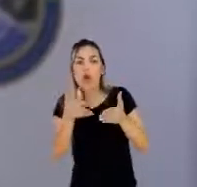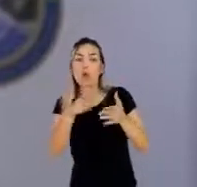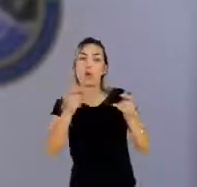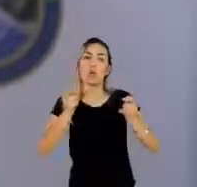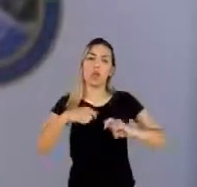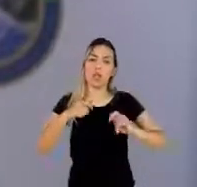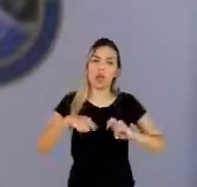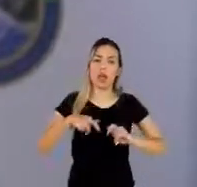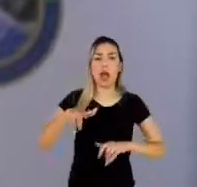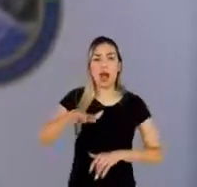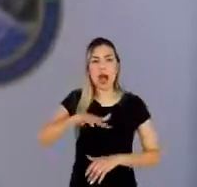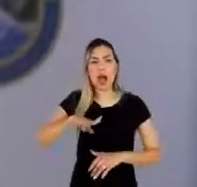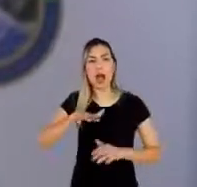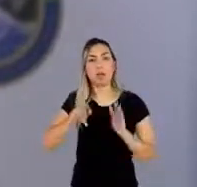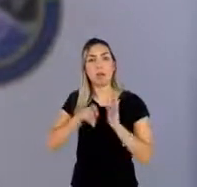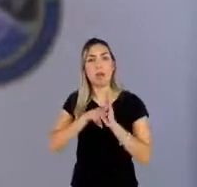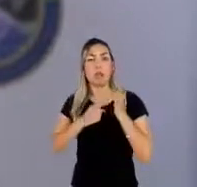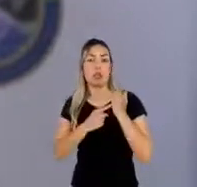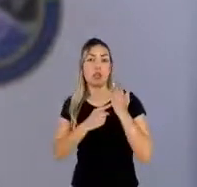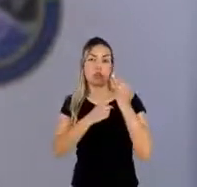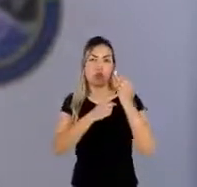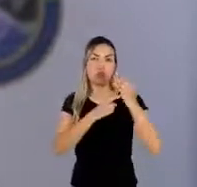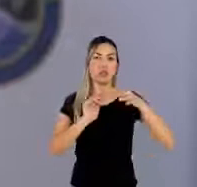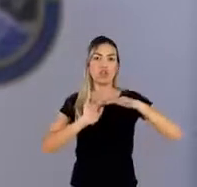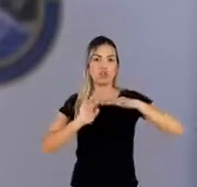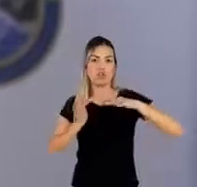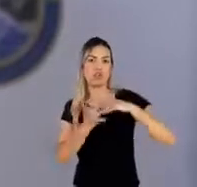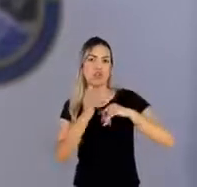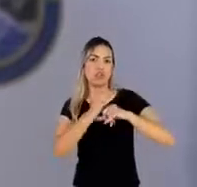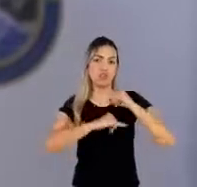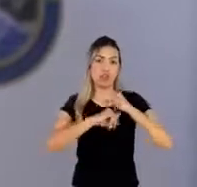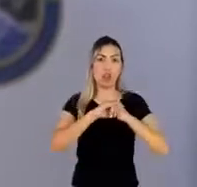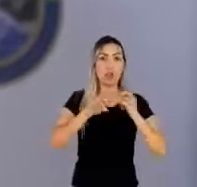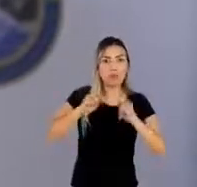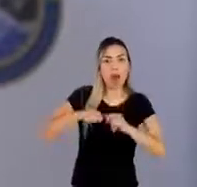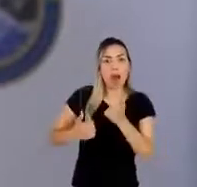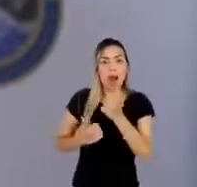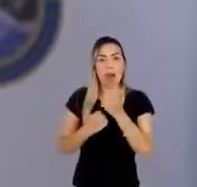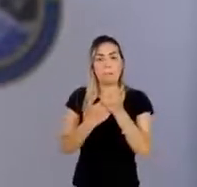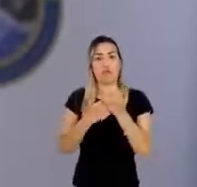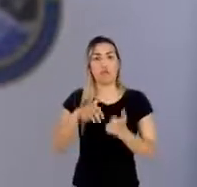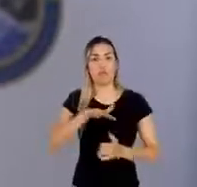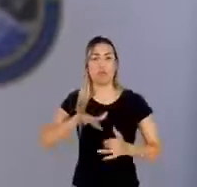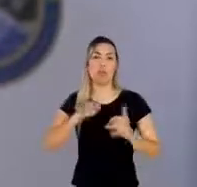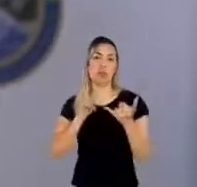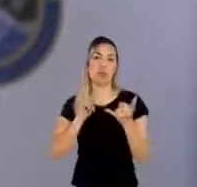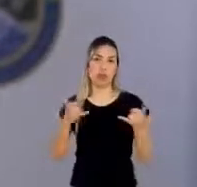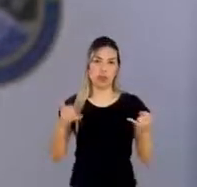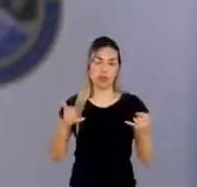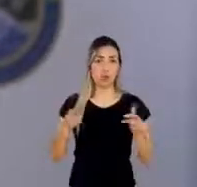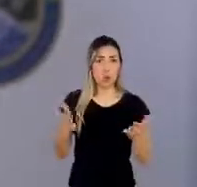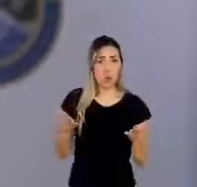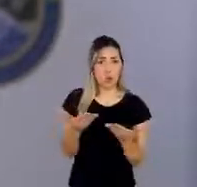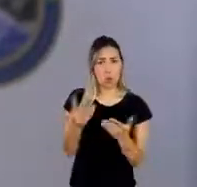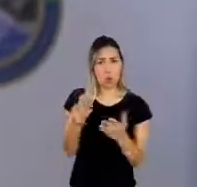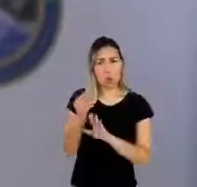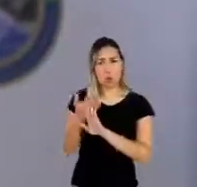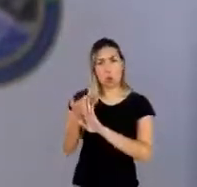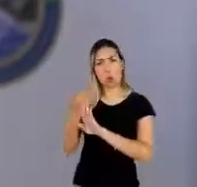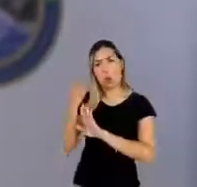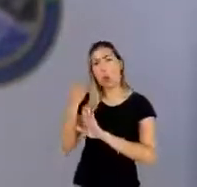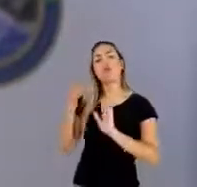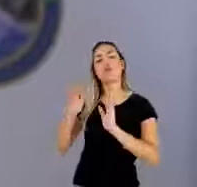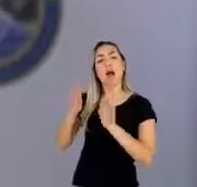tecnologias digitais podem oferecer para o setor elétrico recentemente publicamos o estudo